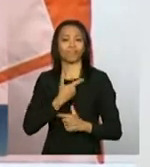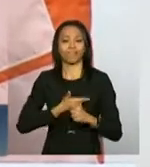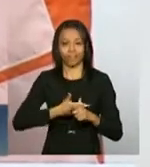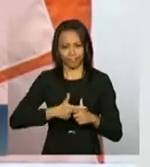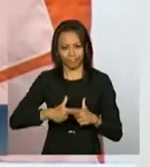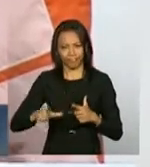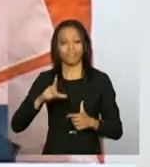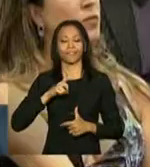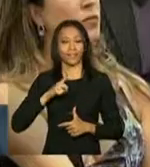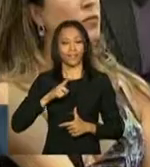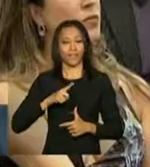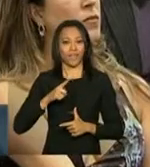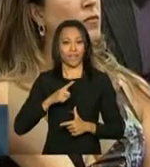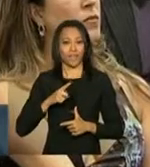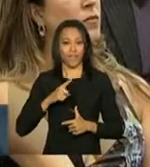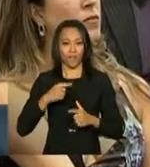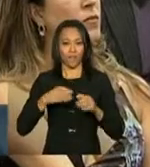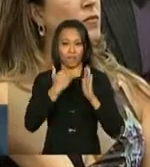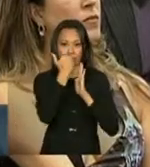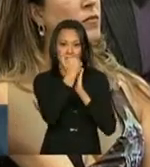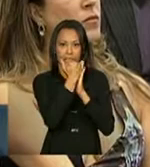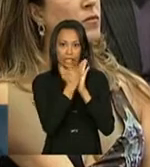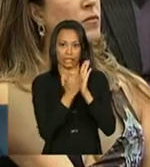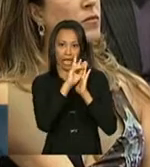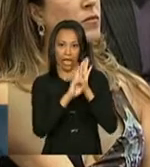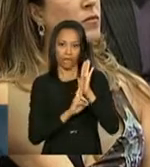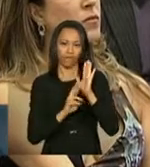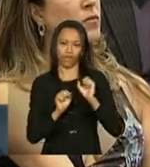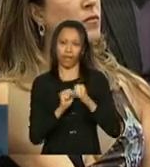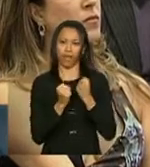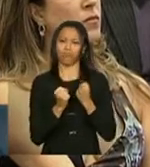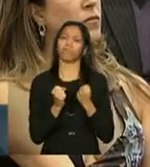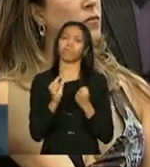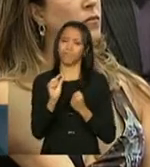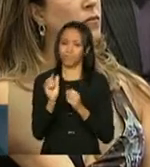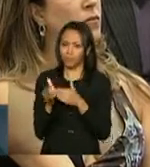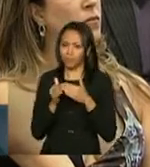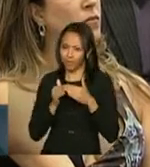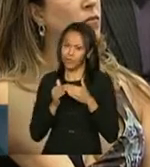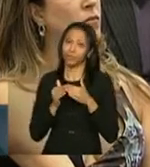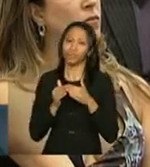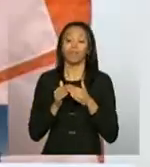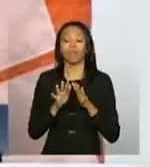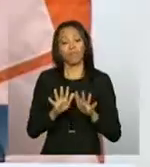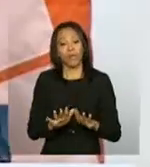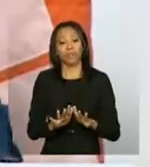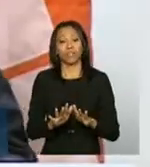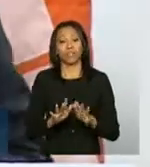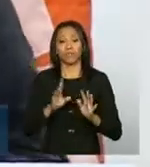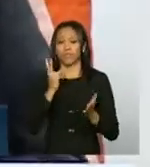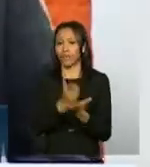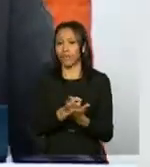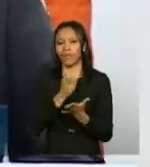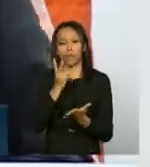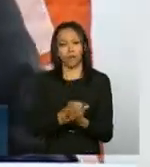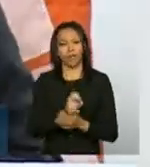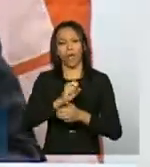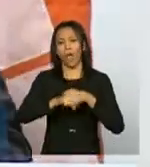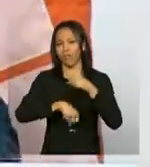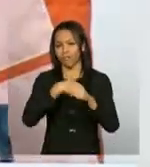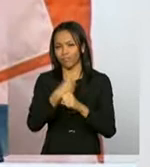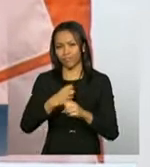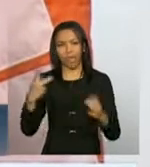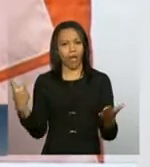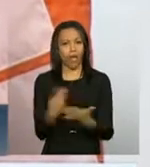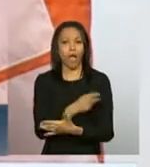presidenta, que eu vou quebrar o protocolo e pedir à senhora. Infelizmente, todos os anos nós temos um problema